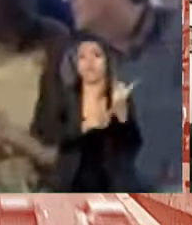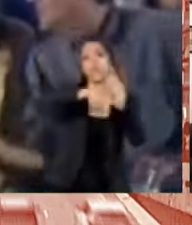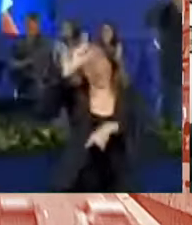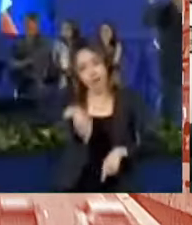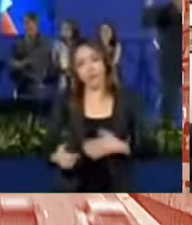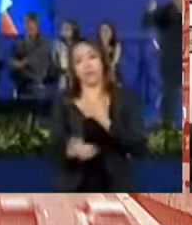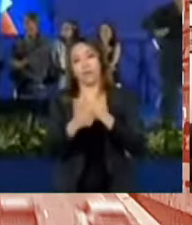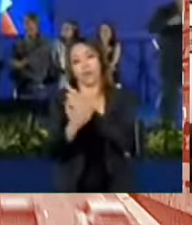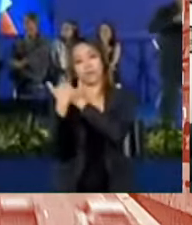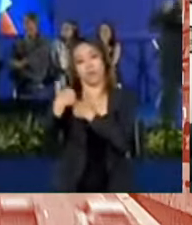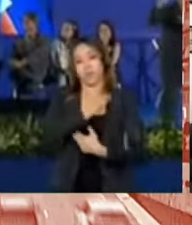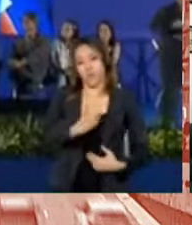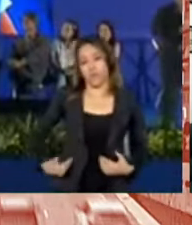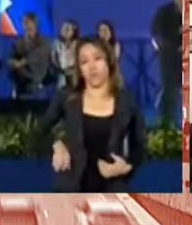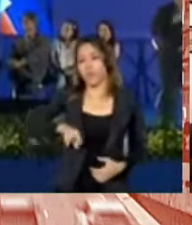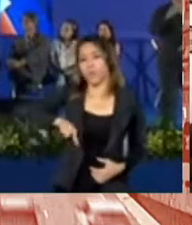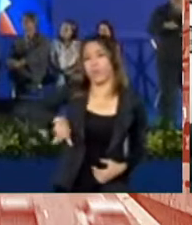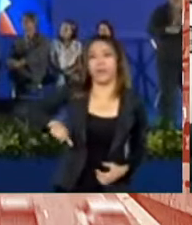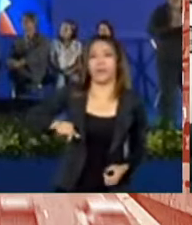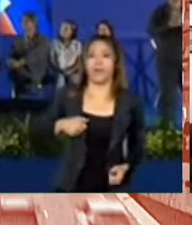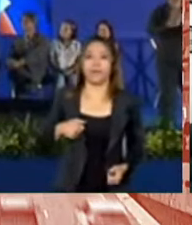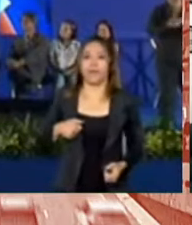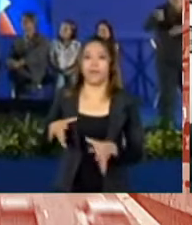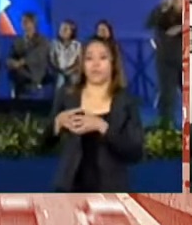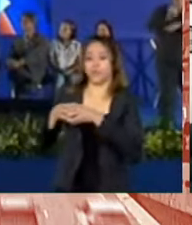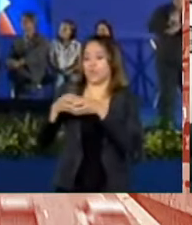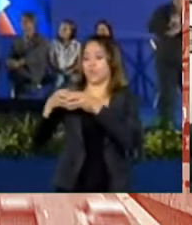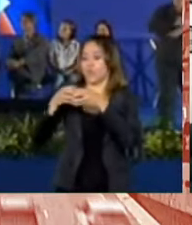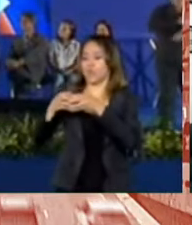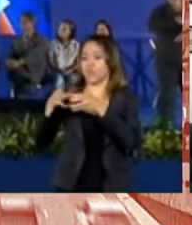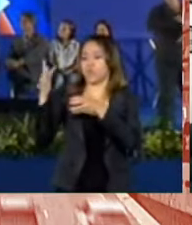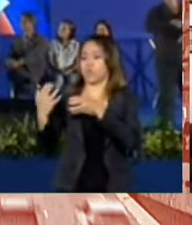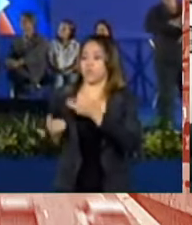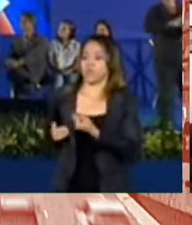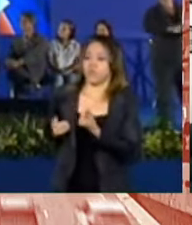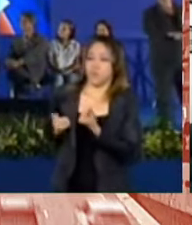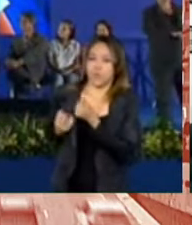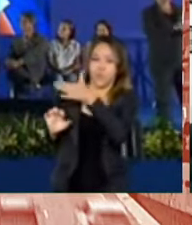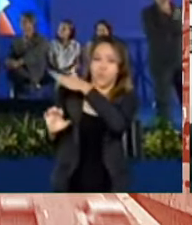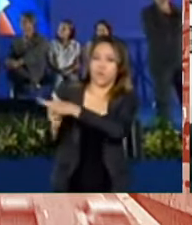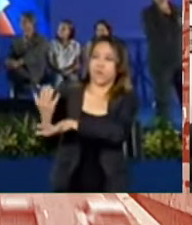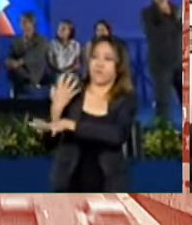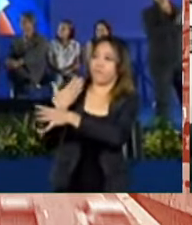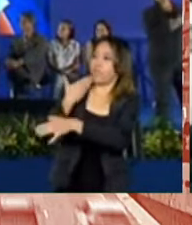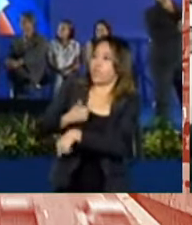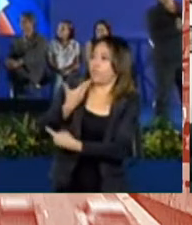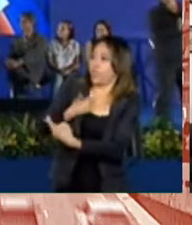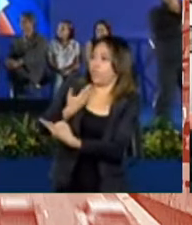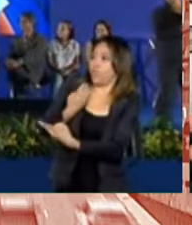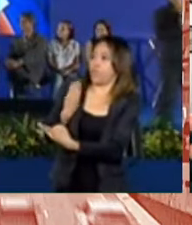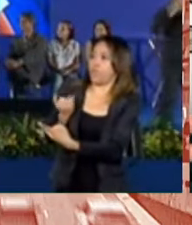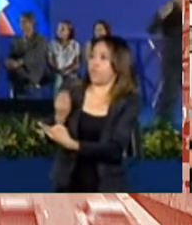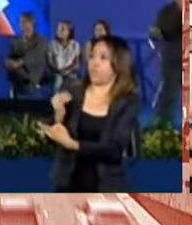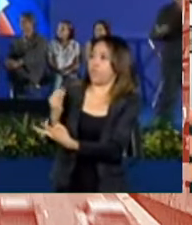palanque e essa reação de Zema. Vamos ver só. Ah, O queria Lula trazer essa. tem que. Não, só. Ele